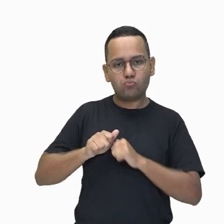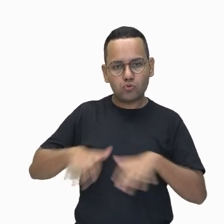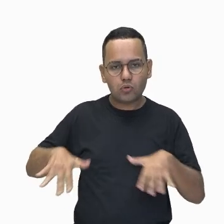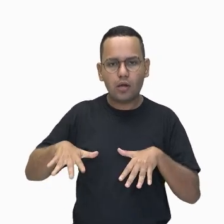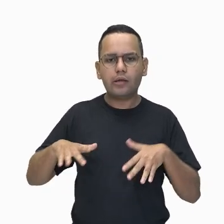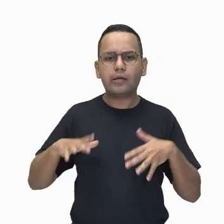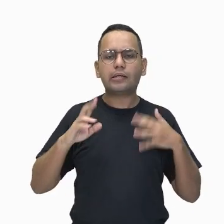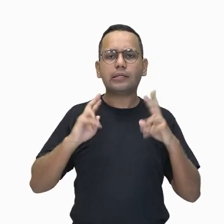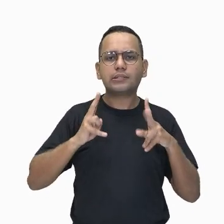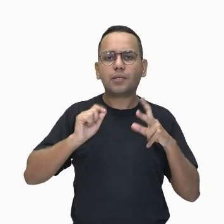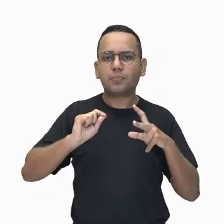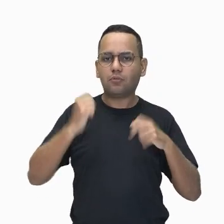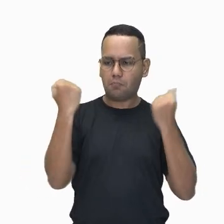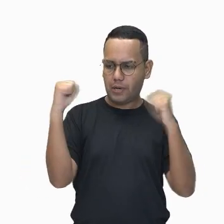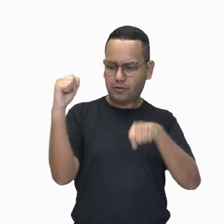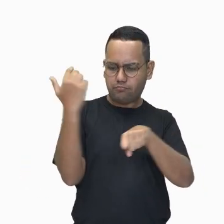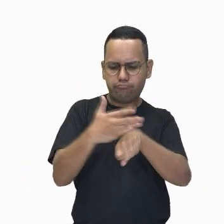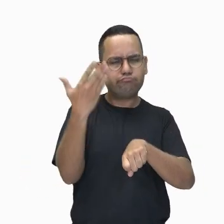para tentar